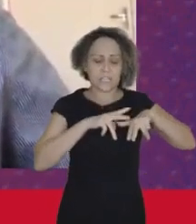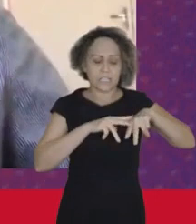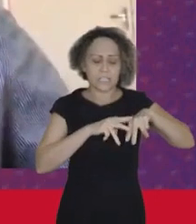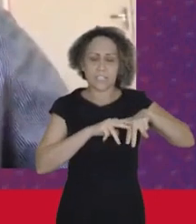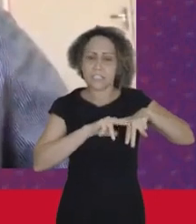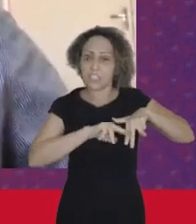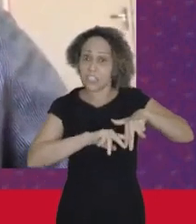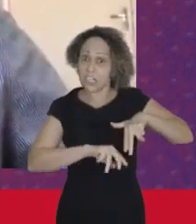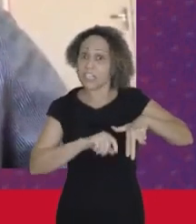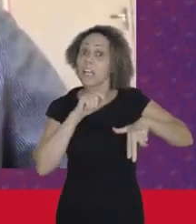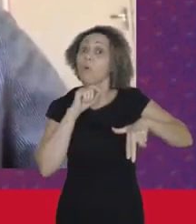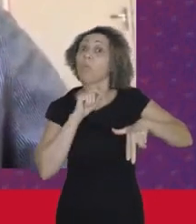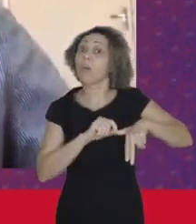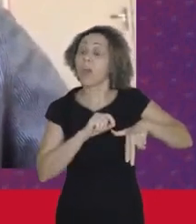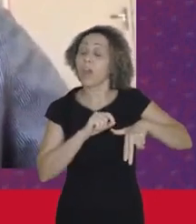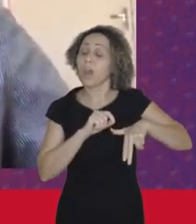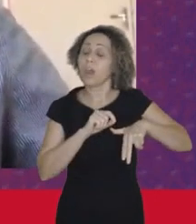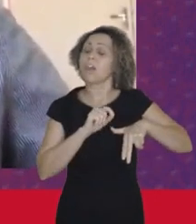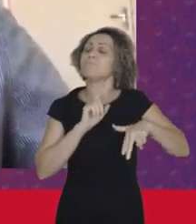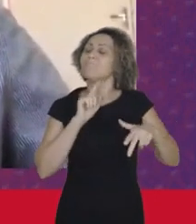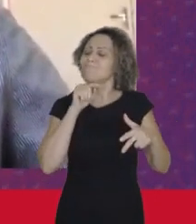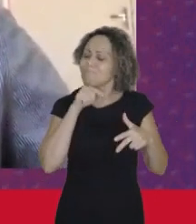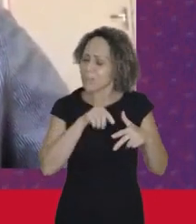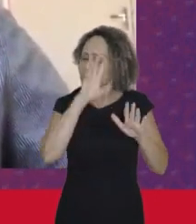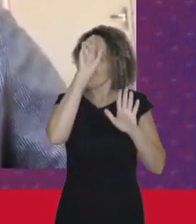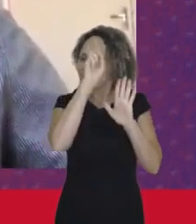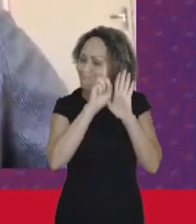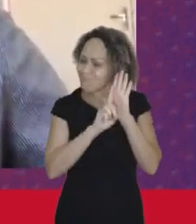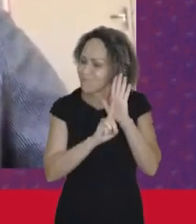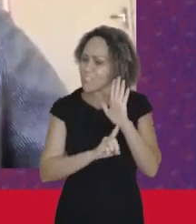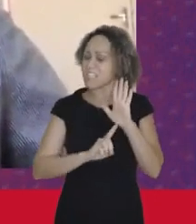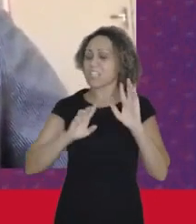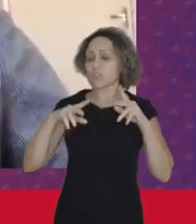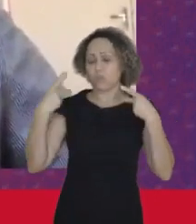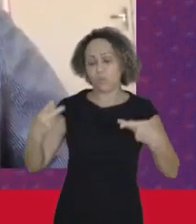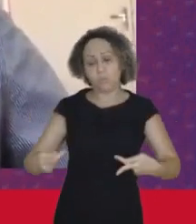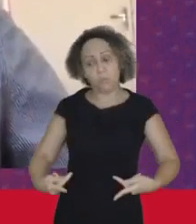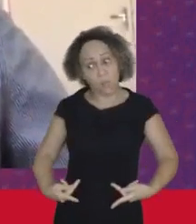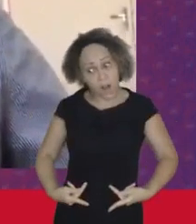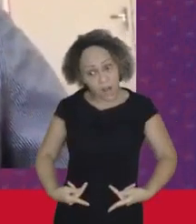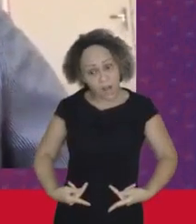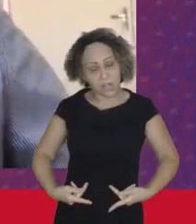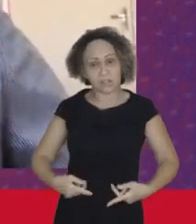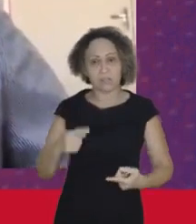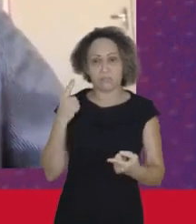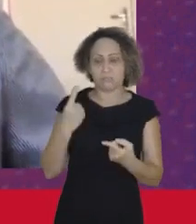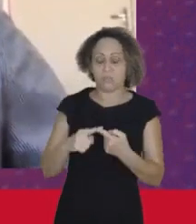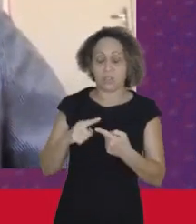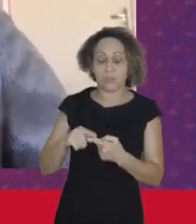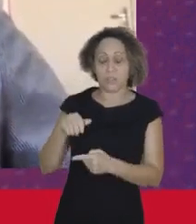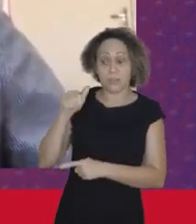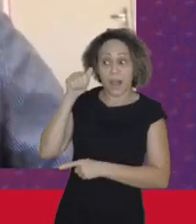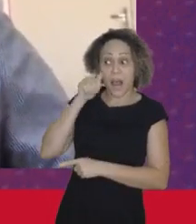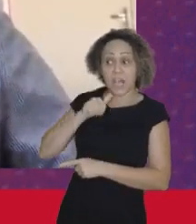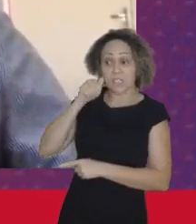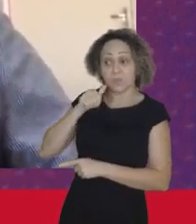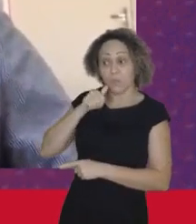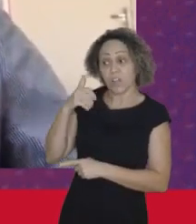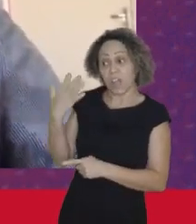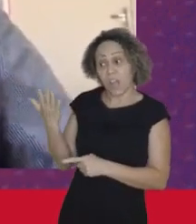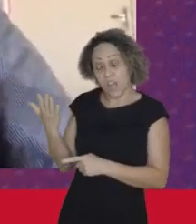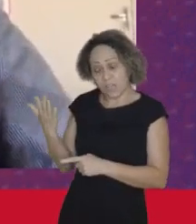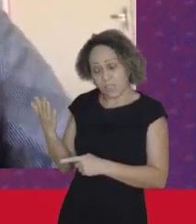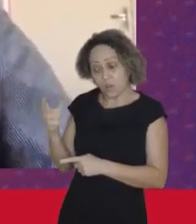que priva as mulheres ou preponderantemente um segmento dentro da população